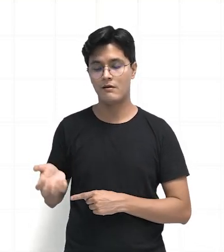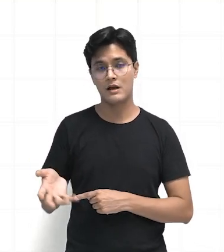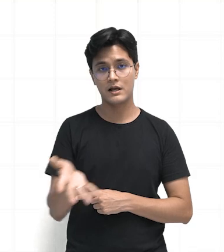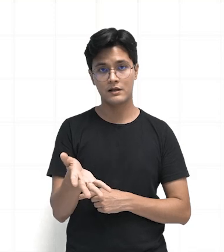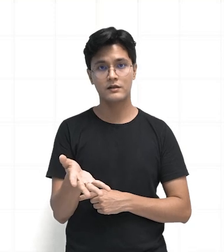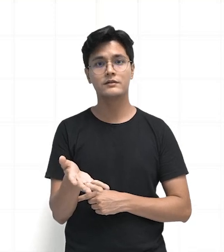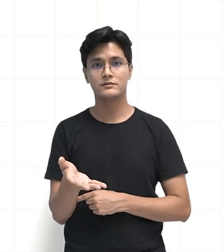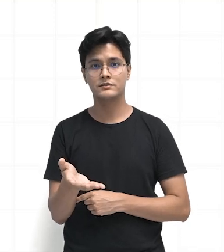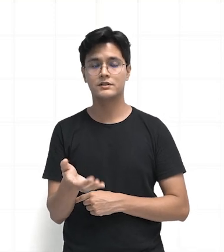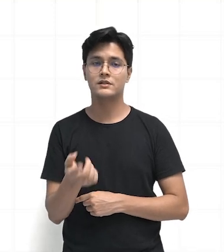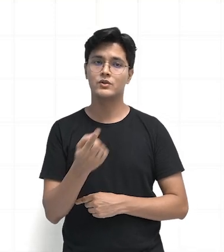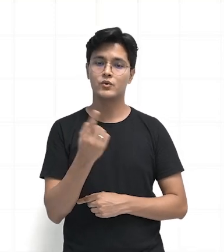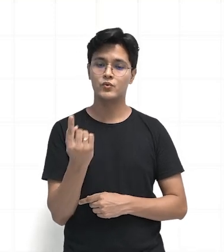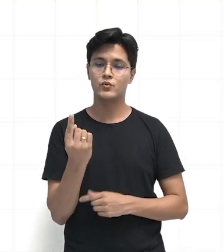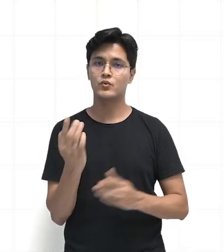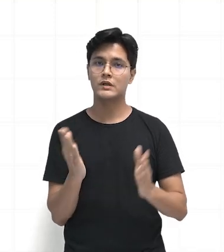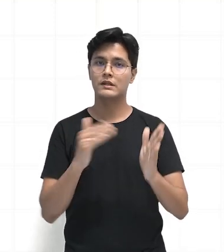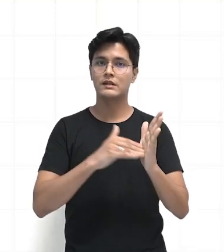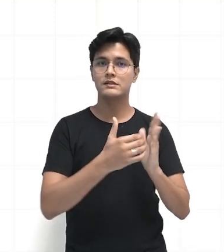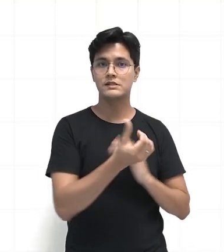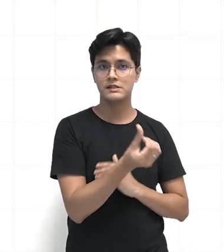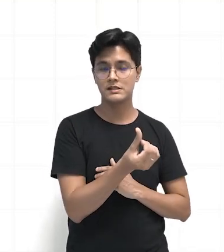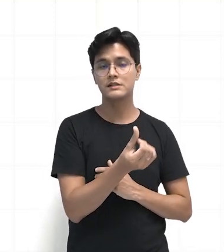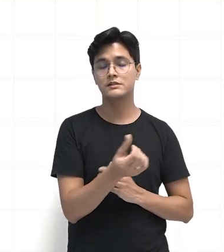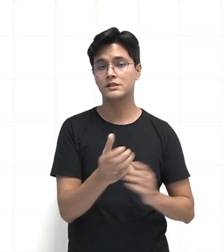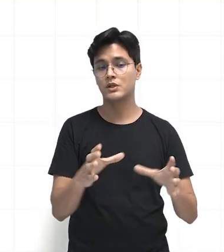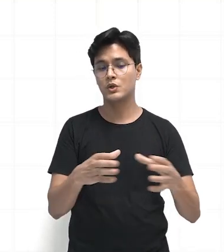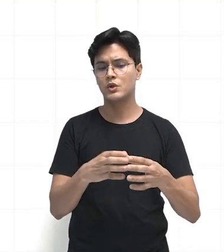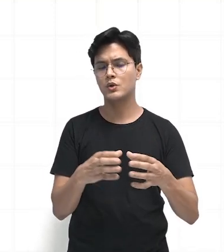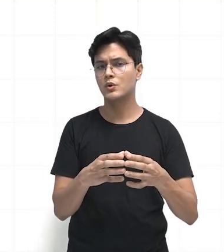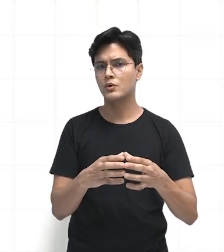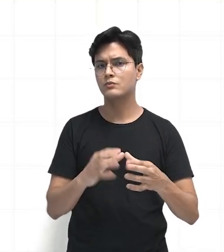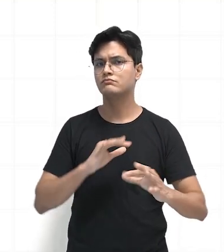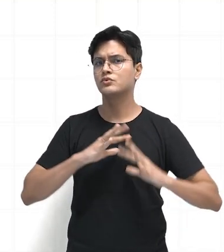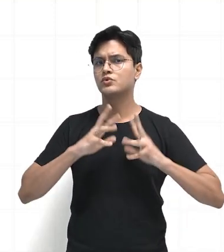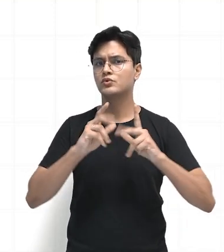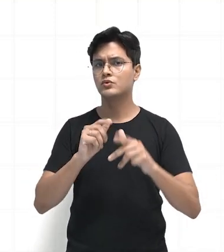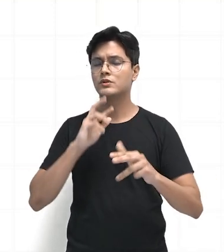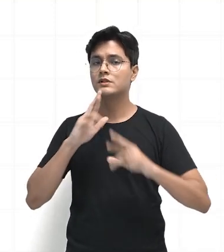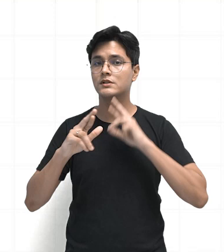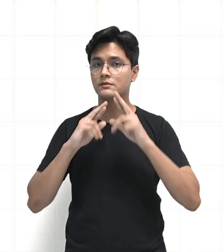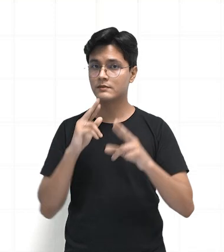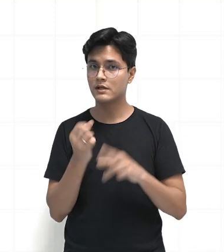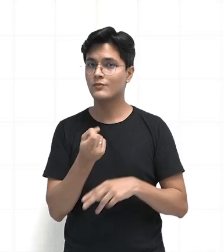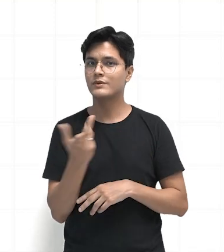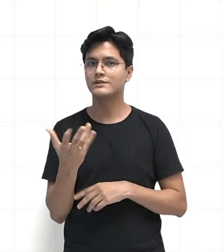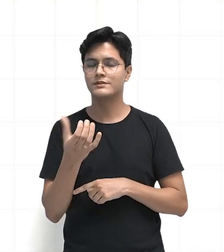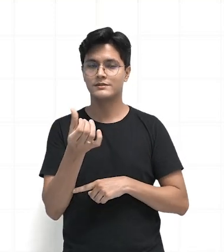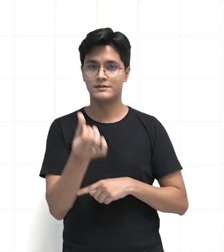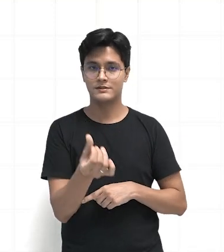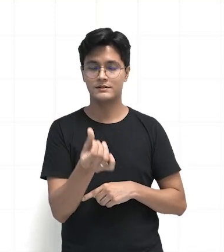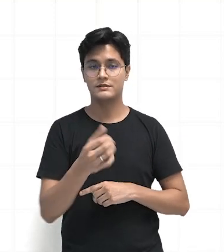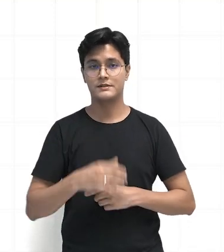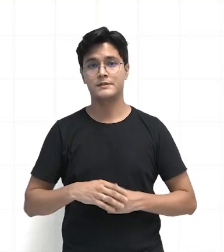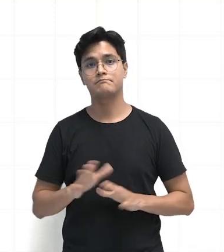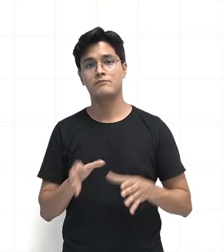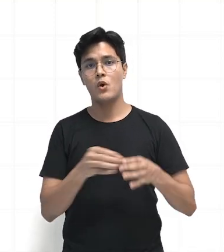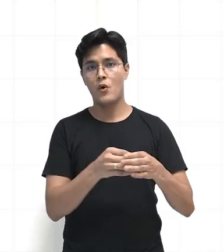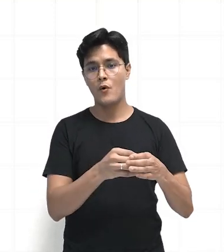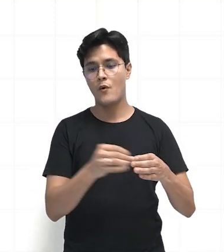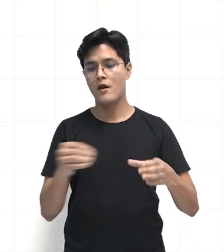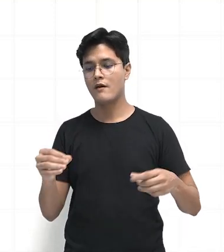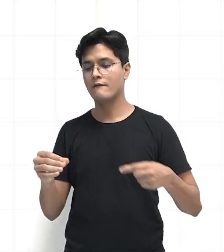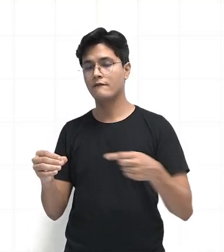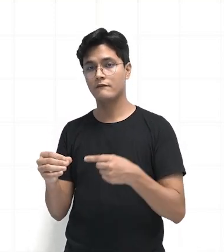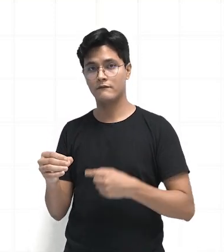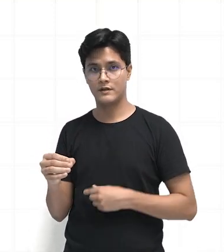então, de 1 até 6. O espaço amostral, 6. E o evento, que é sair um número menor do que